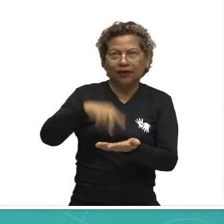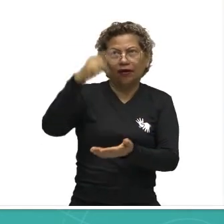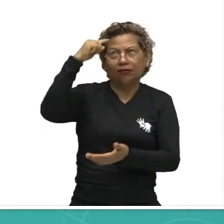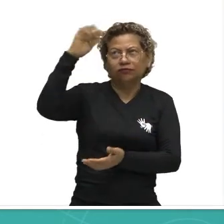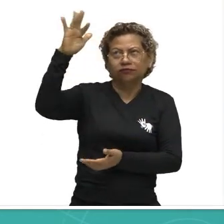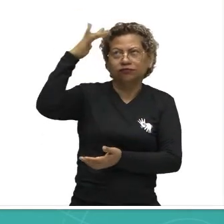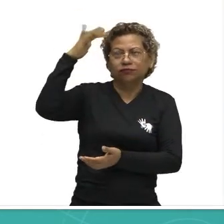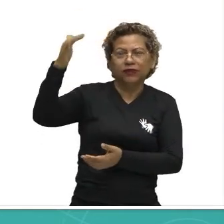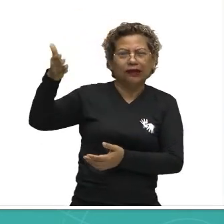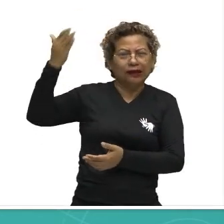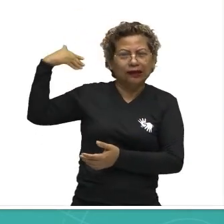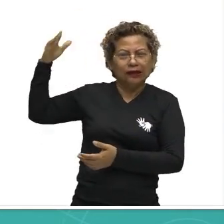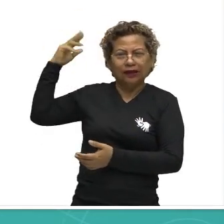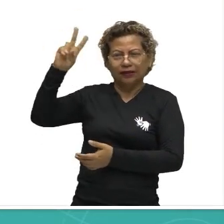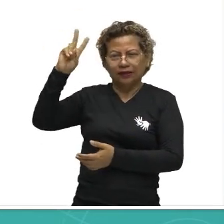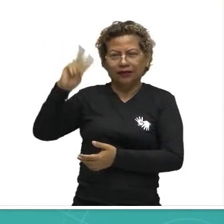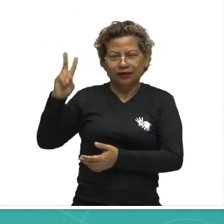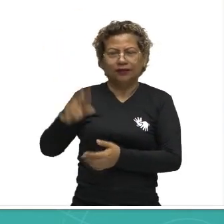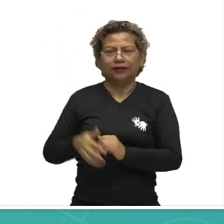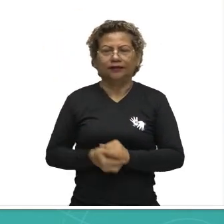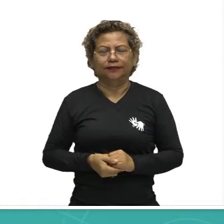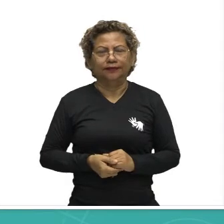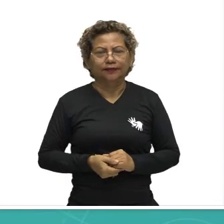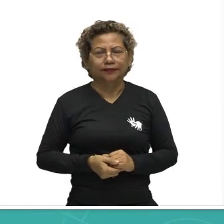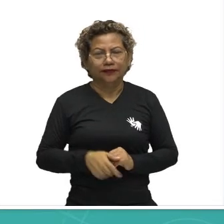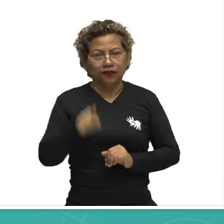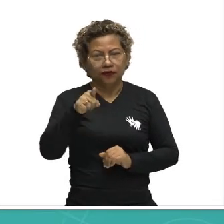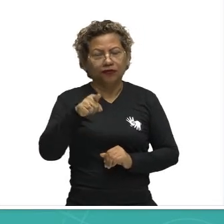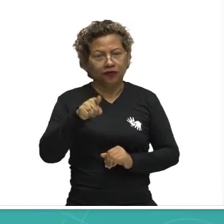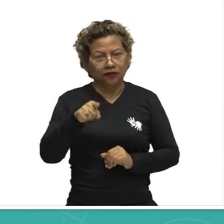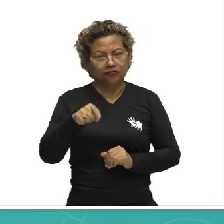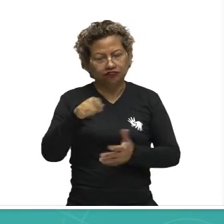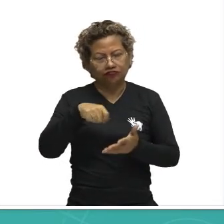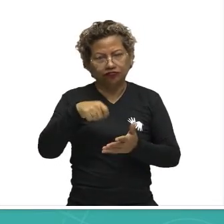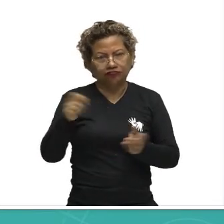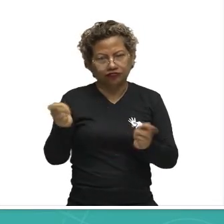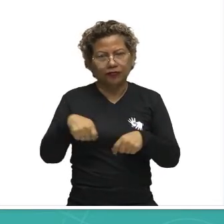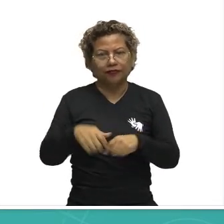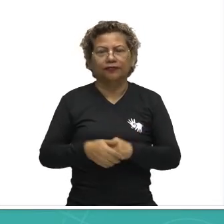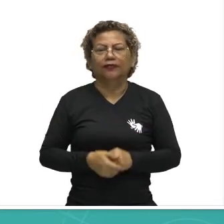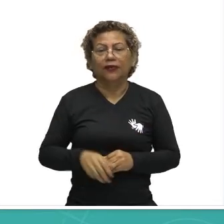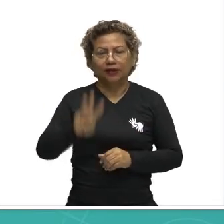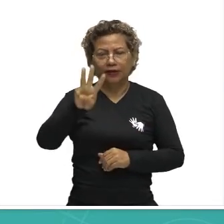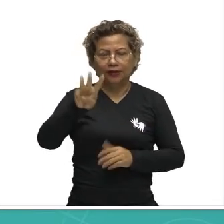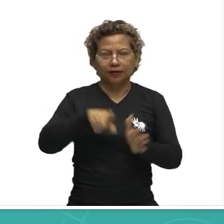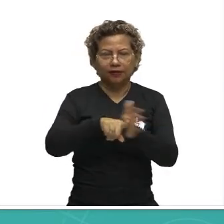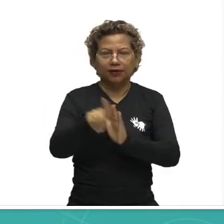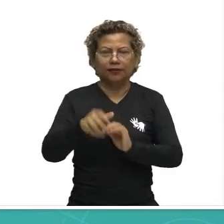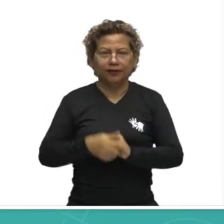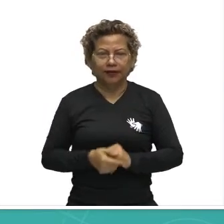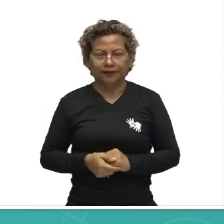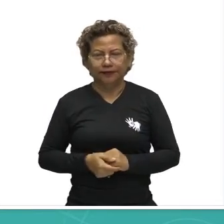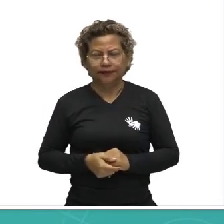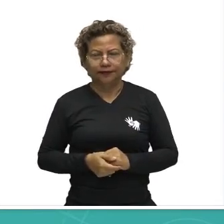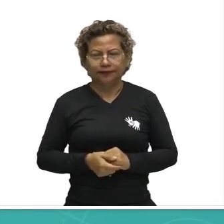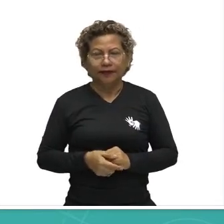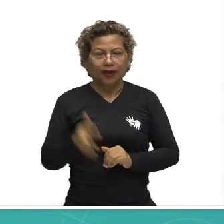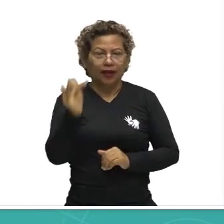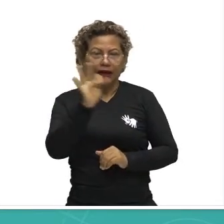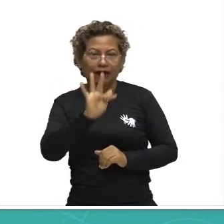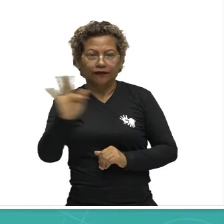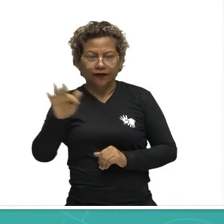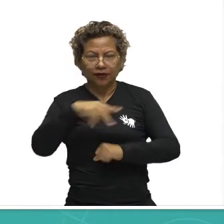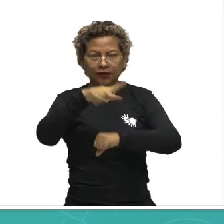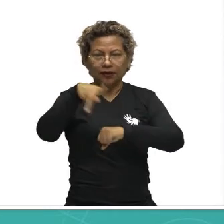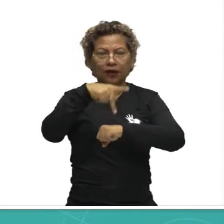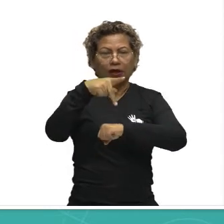da história. Muito bem, vamos lá, coloque em prática. A questão 3, falamos o seguinte, a França é um